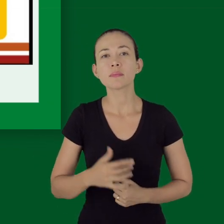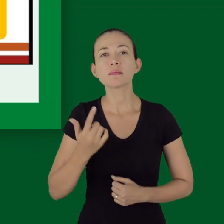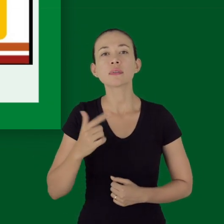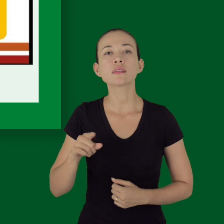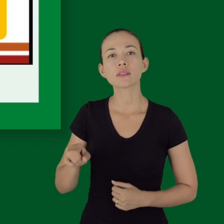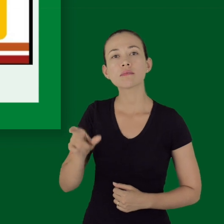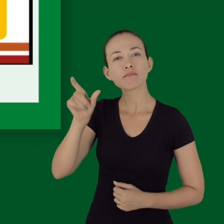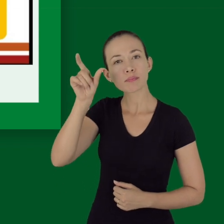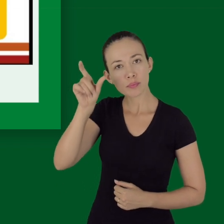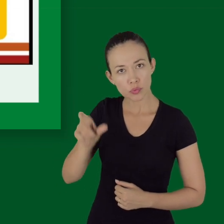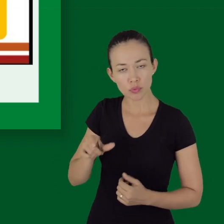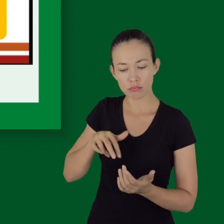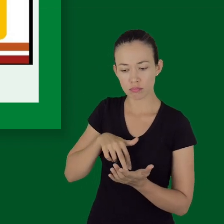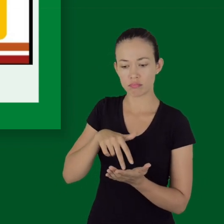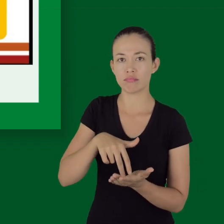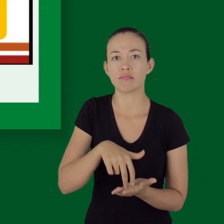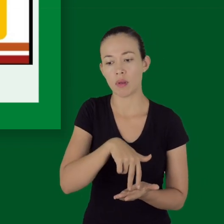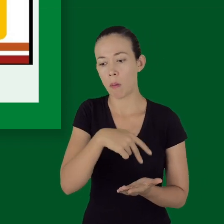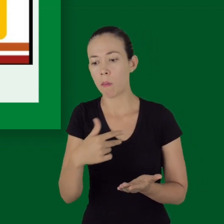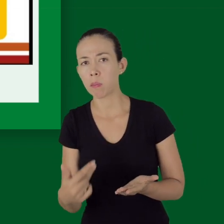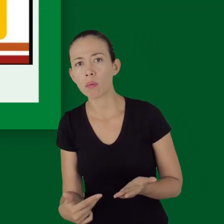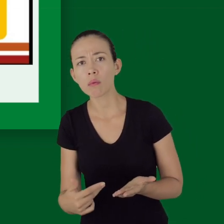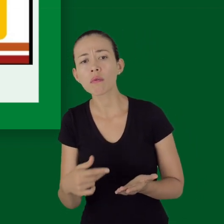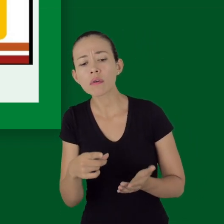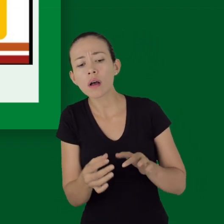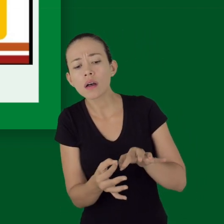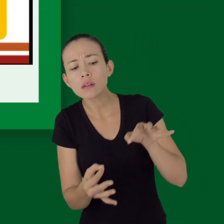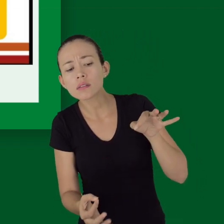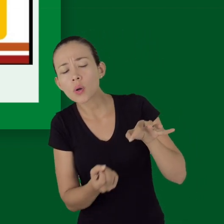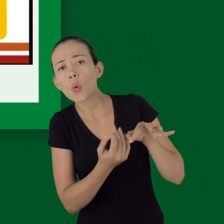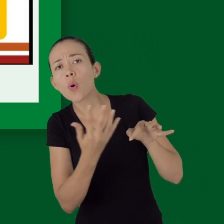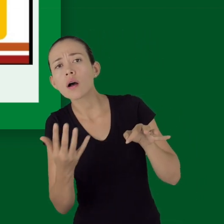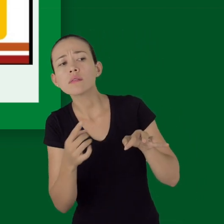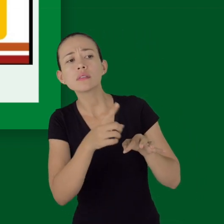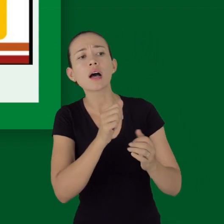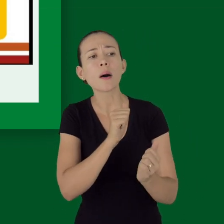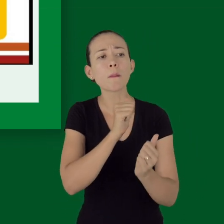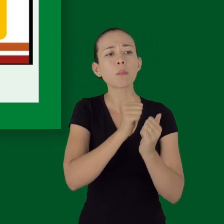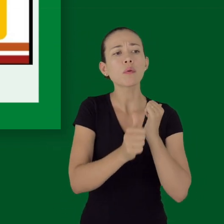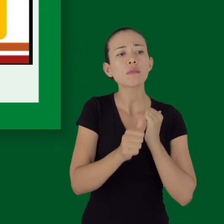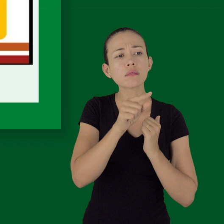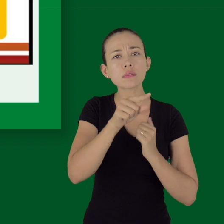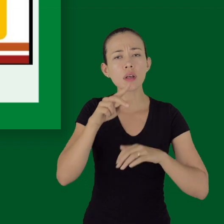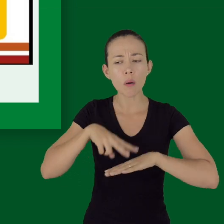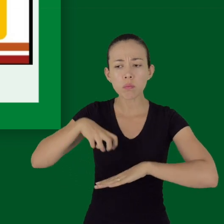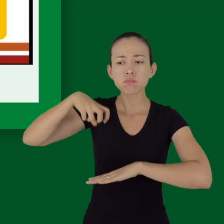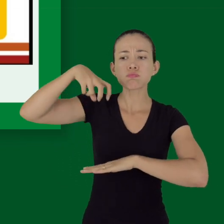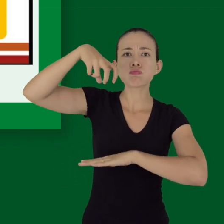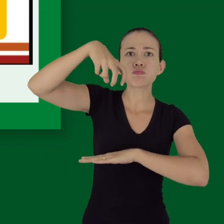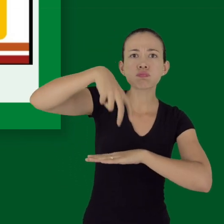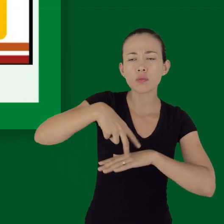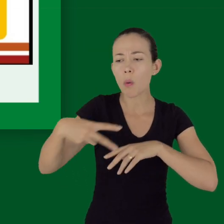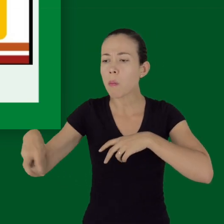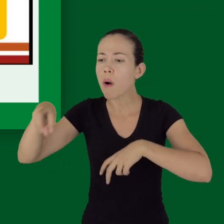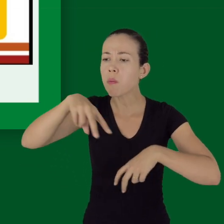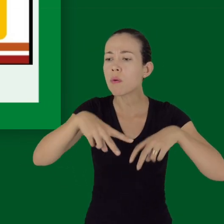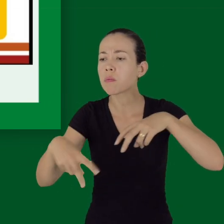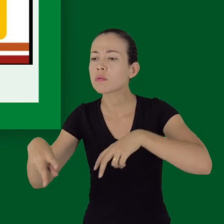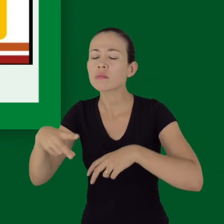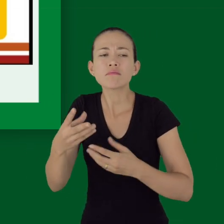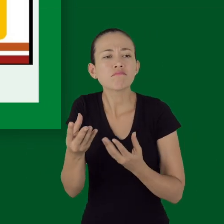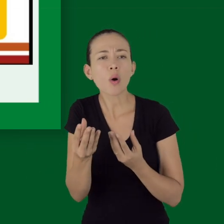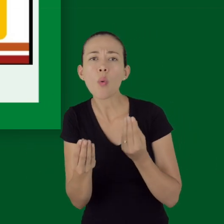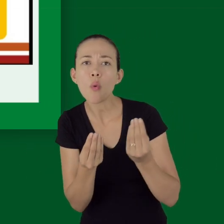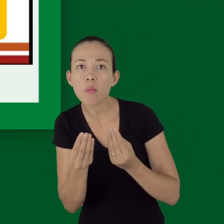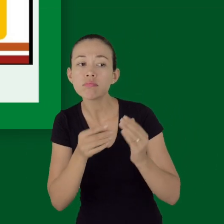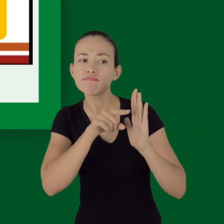altura que ele pulou, lá no esporte, ele pulou, ele fez parkour, como é que foi? Entendeu? Investigar bem esse processo. Quedas de escada, a